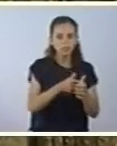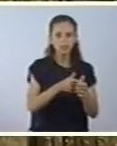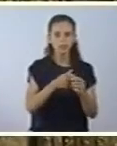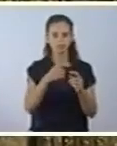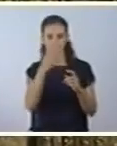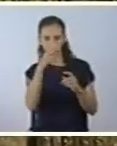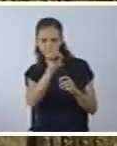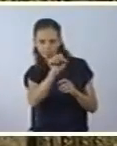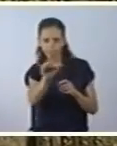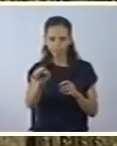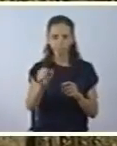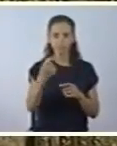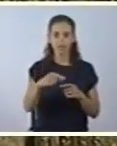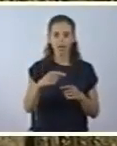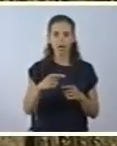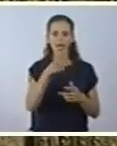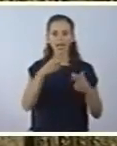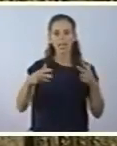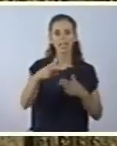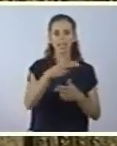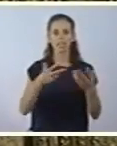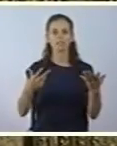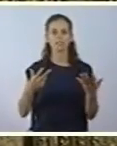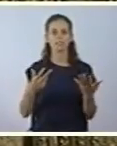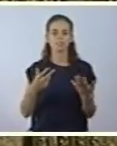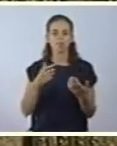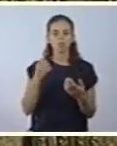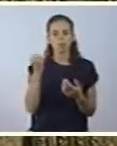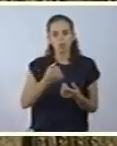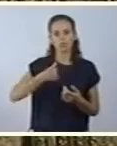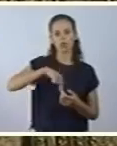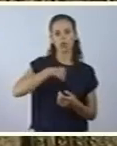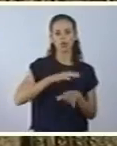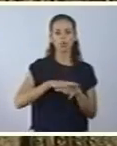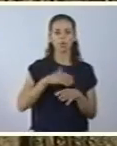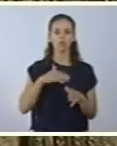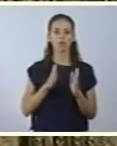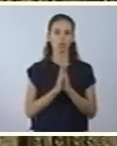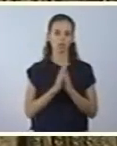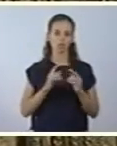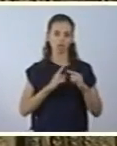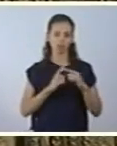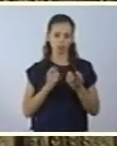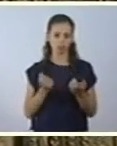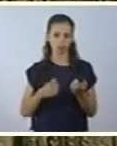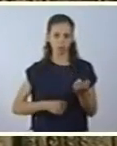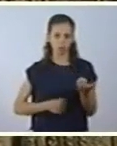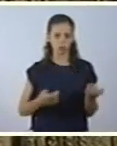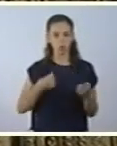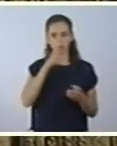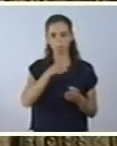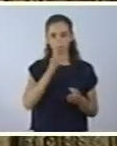que às vezes haja críticas contra nós por sermos cristãos, nós temos que